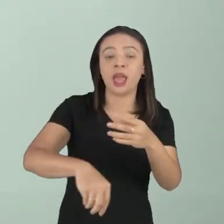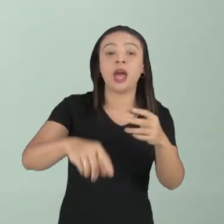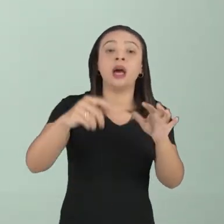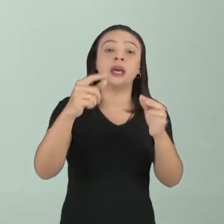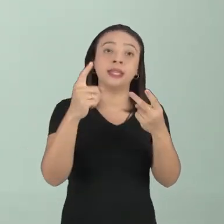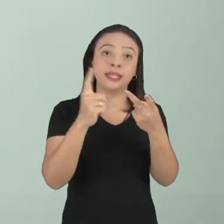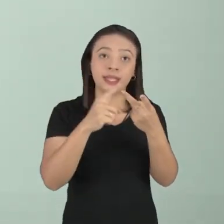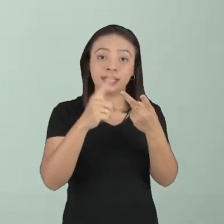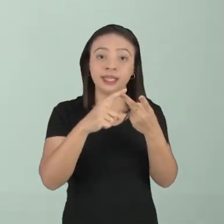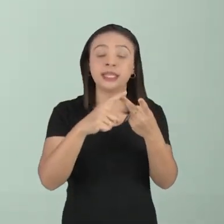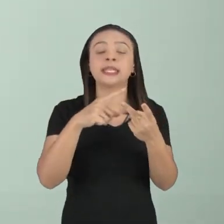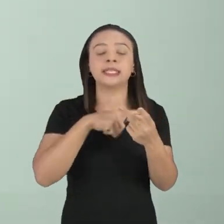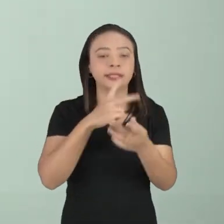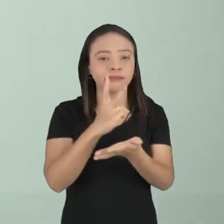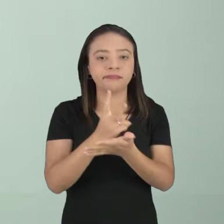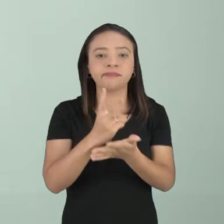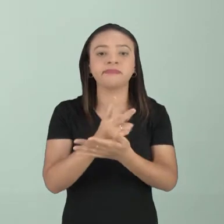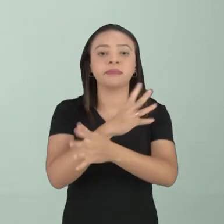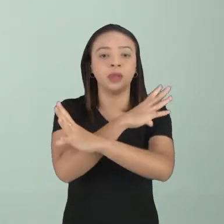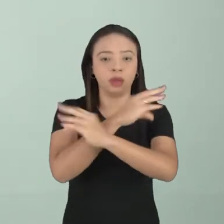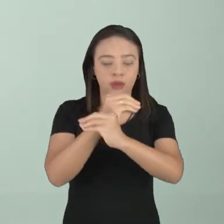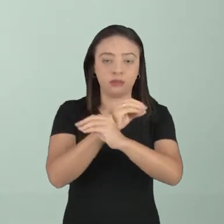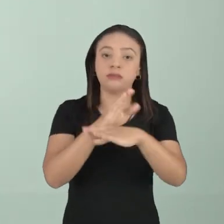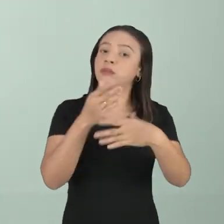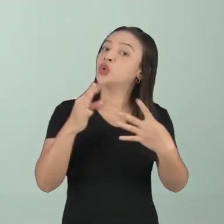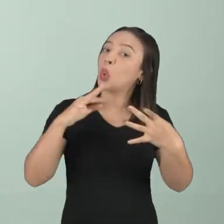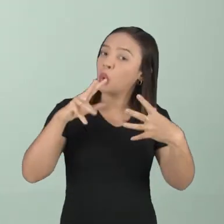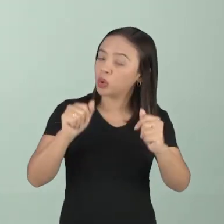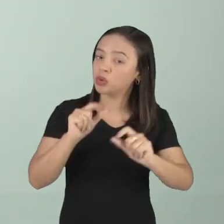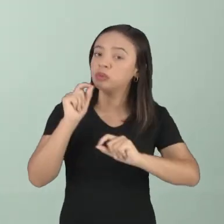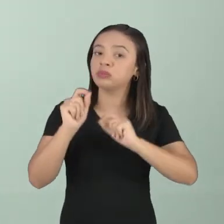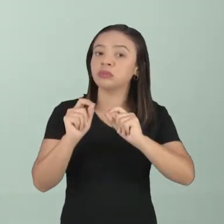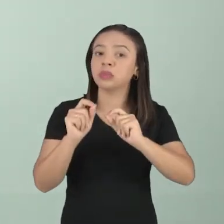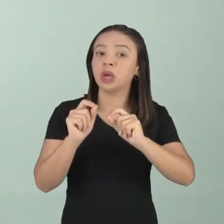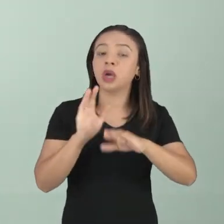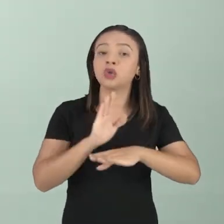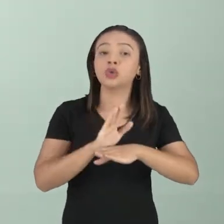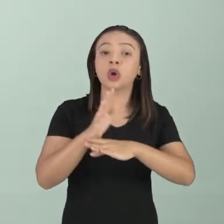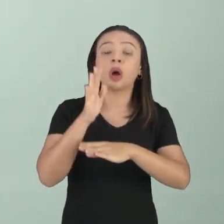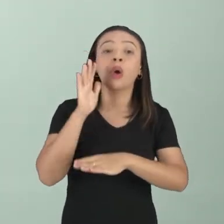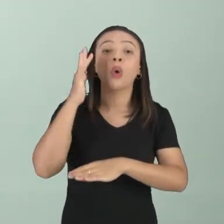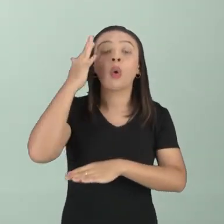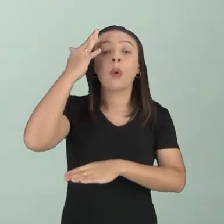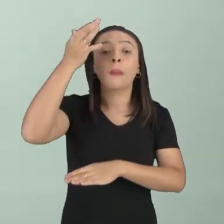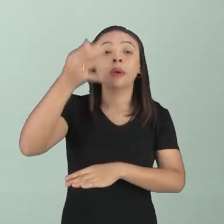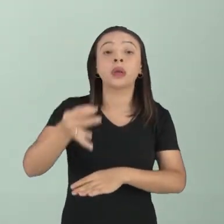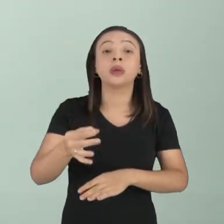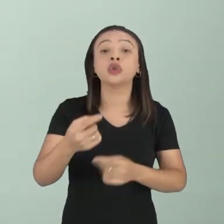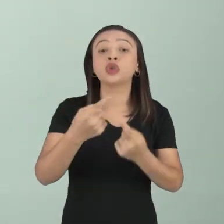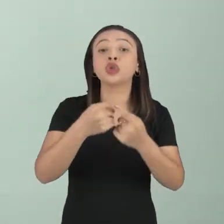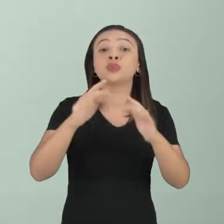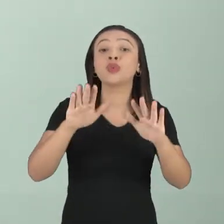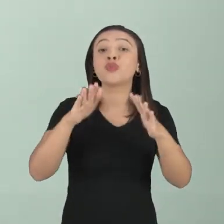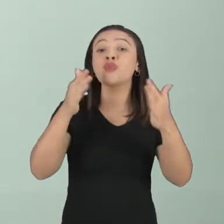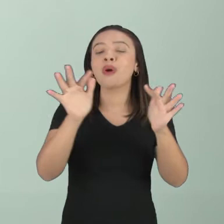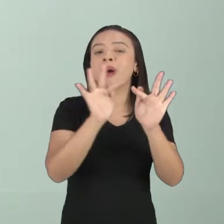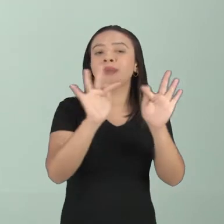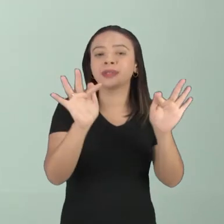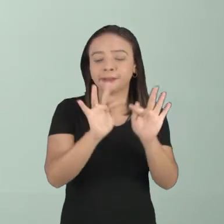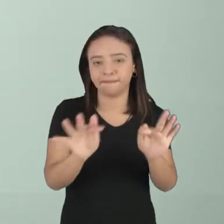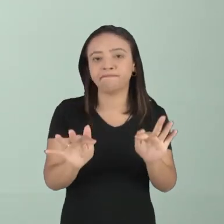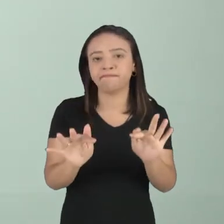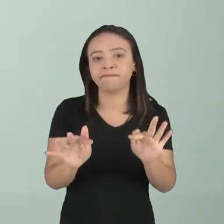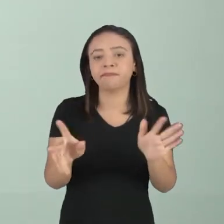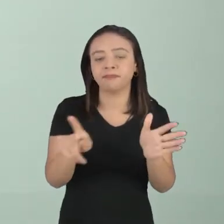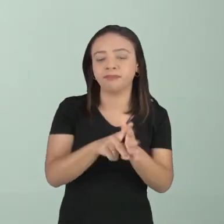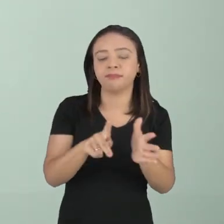das conjunções. E essas conjunções vão determinar que tipo de oração coordenada sindética